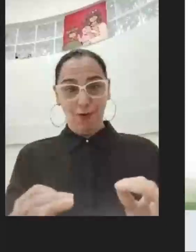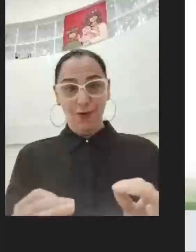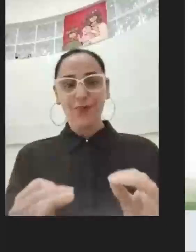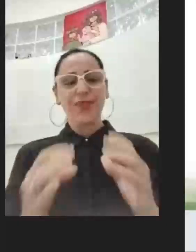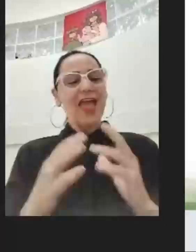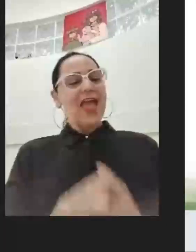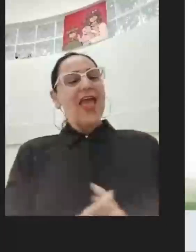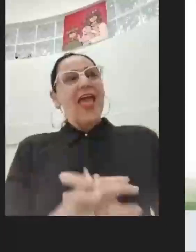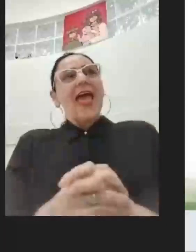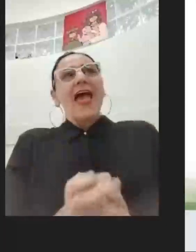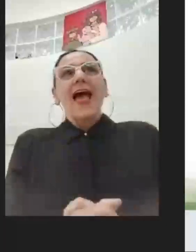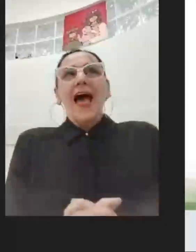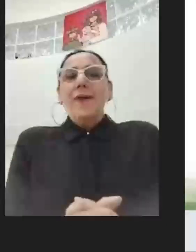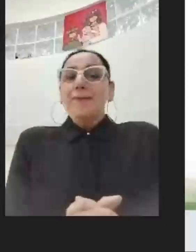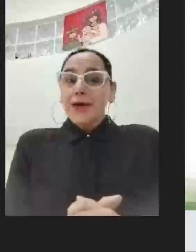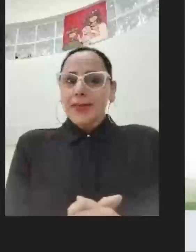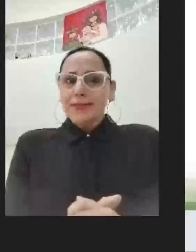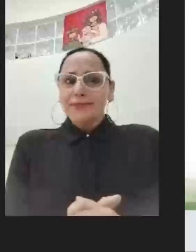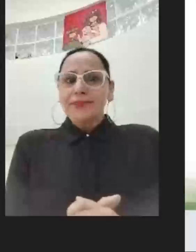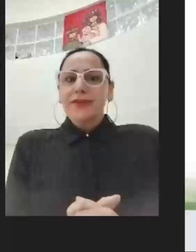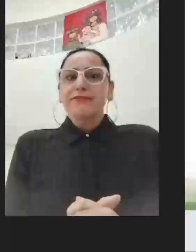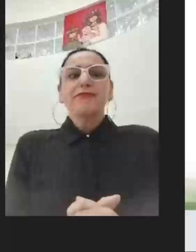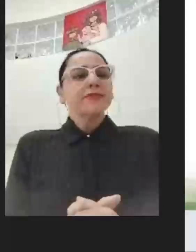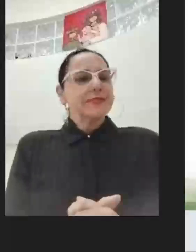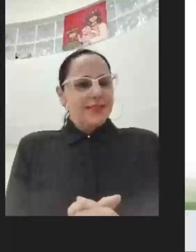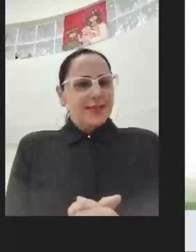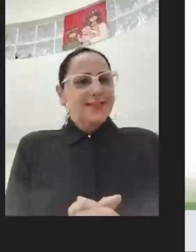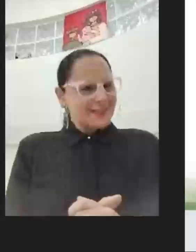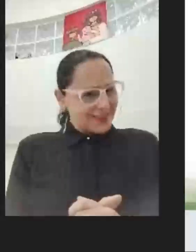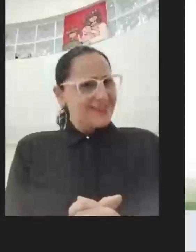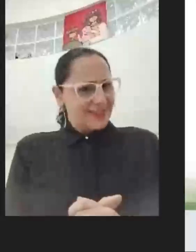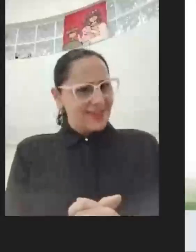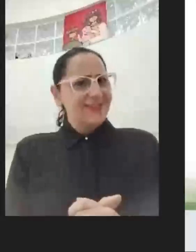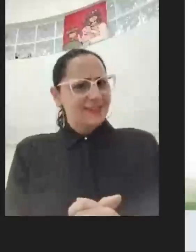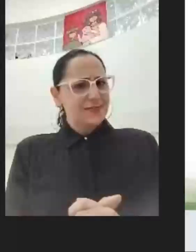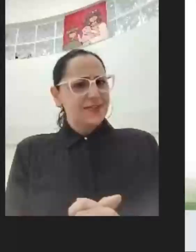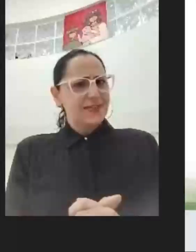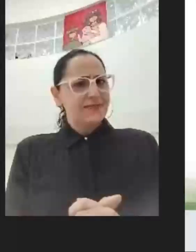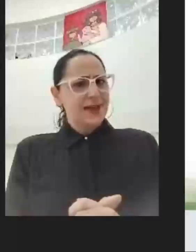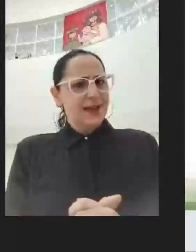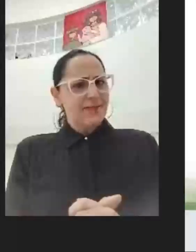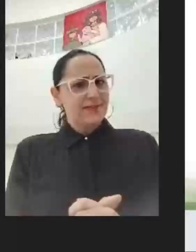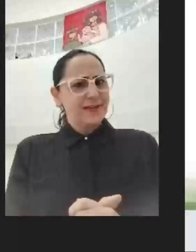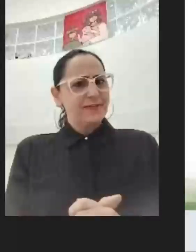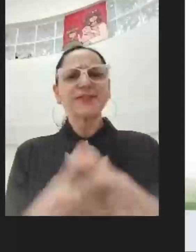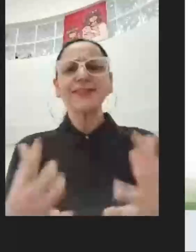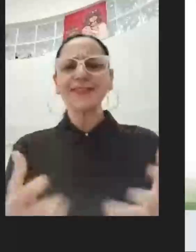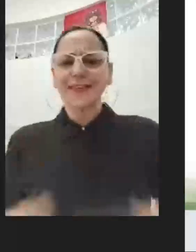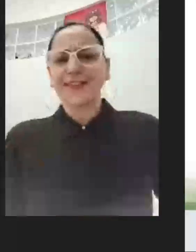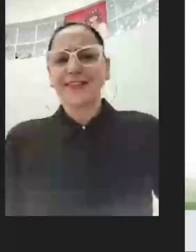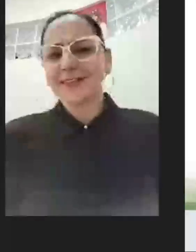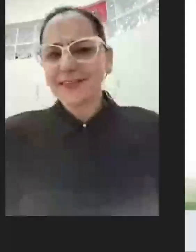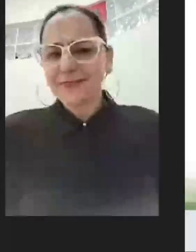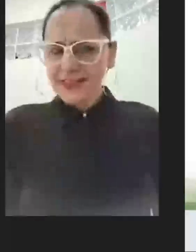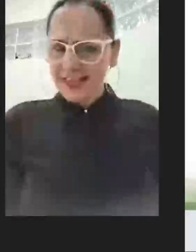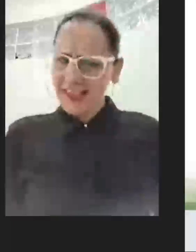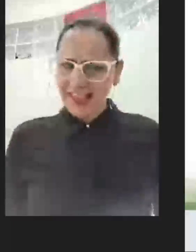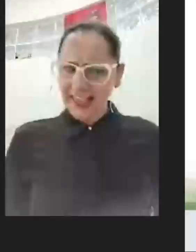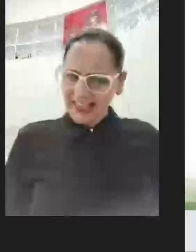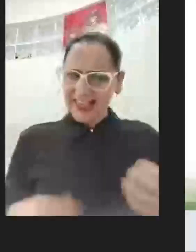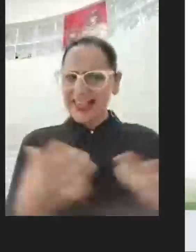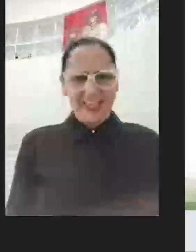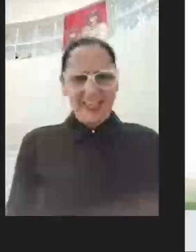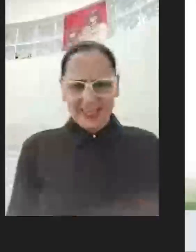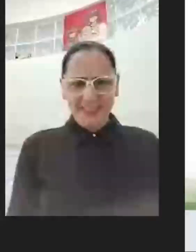no domingo. Mãe, você tem certeza que você queria ficar grávida? Você tem certeza